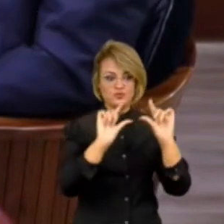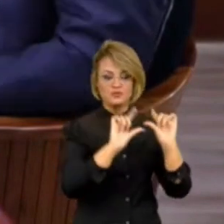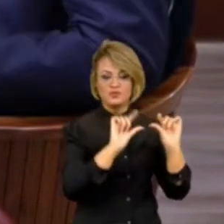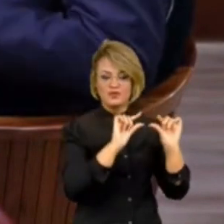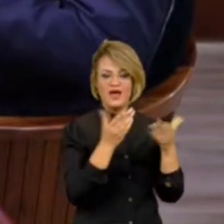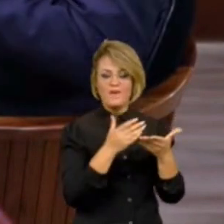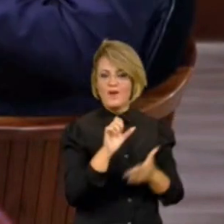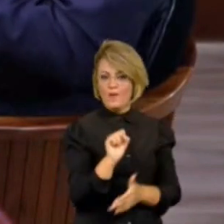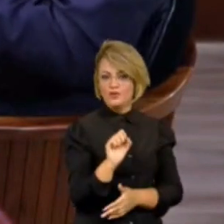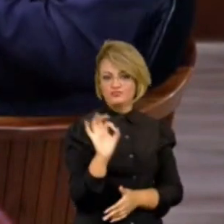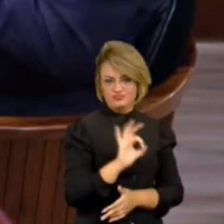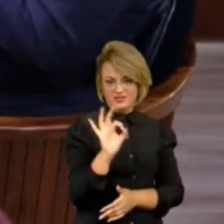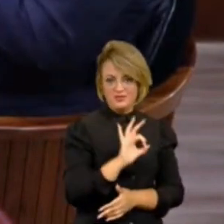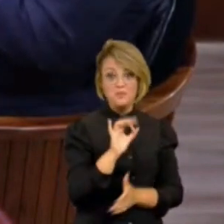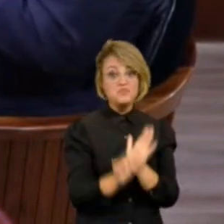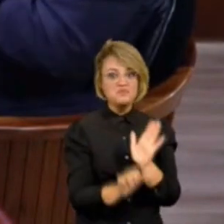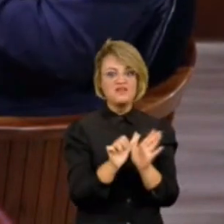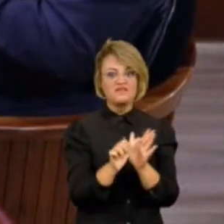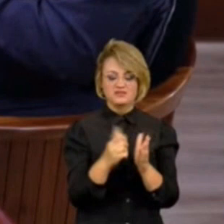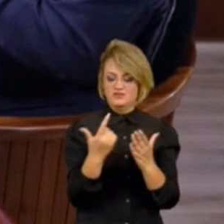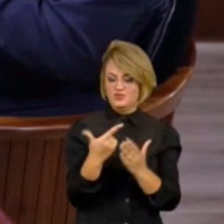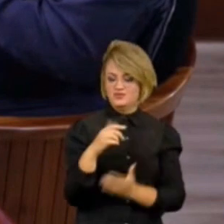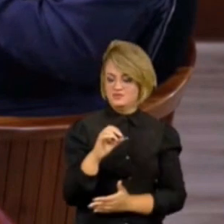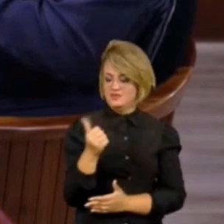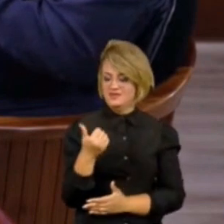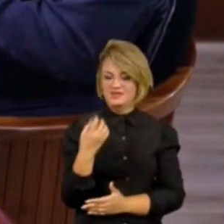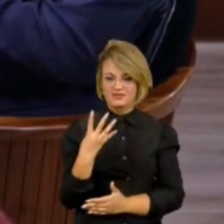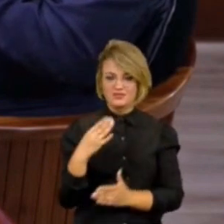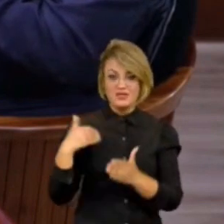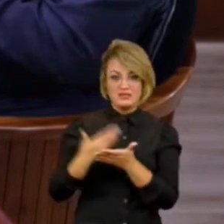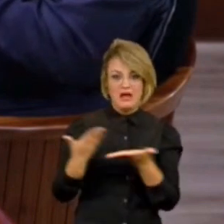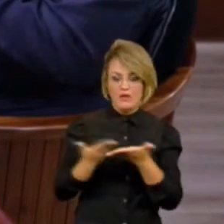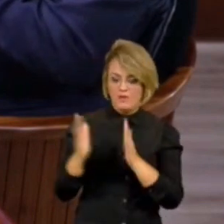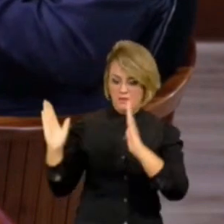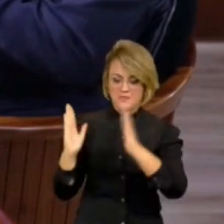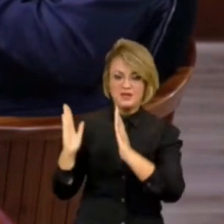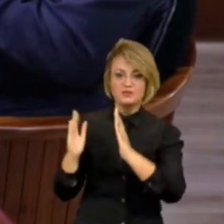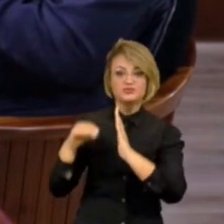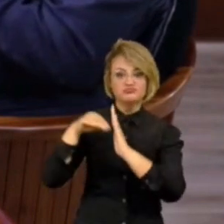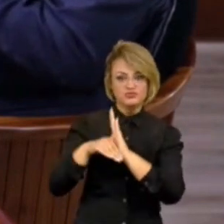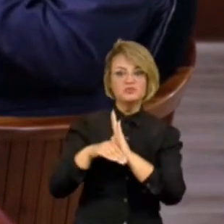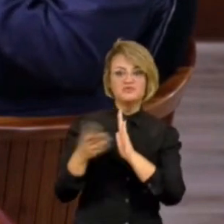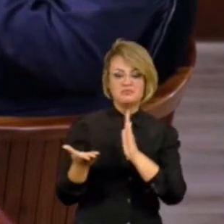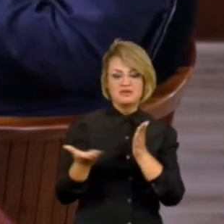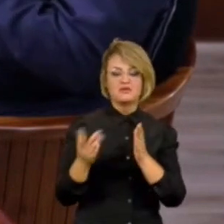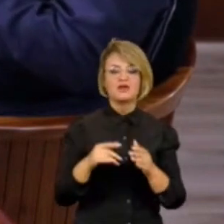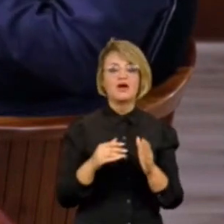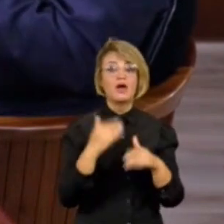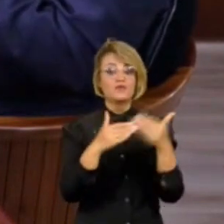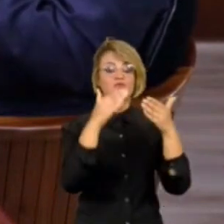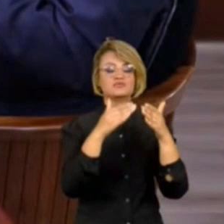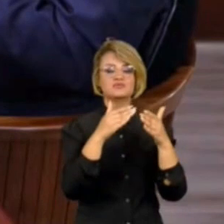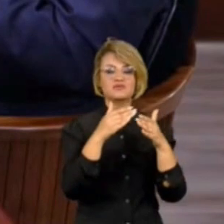desde 2014, que é quase 10 anos. O crescimento do trimestre também foi muito bom, 0,9%, ninguém esperava, quer dizer, pelo